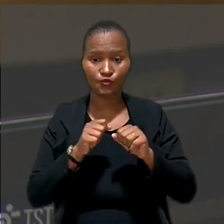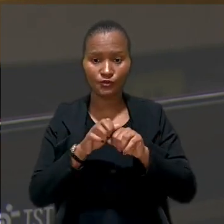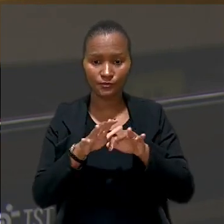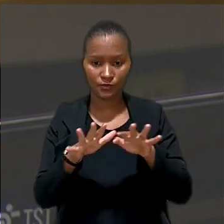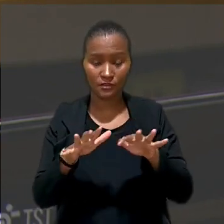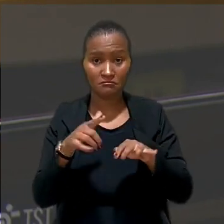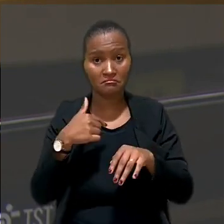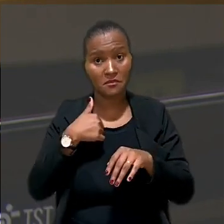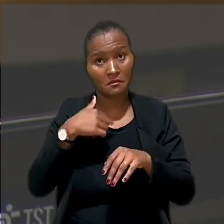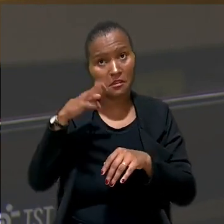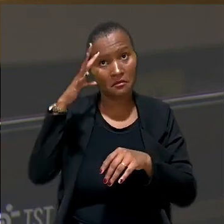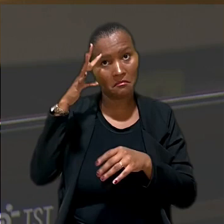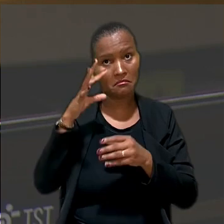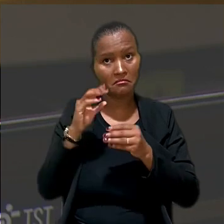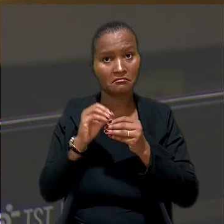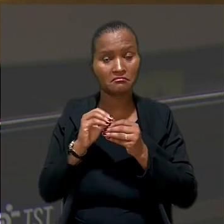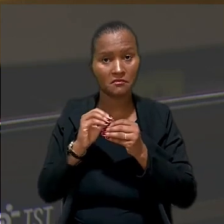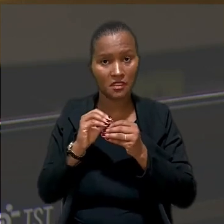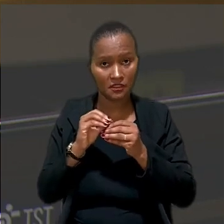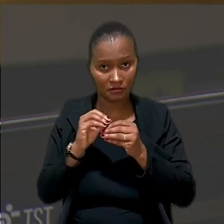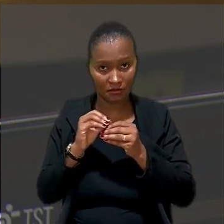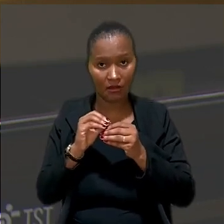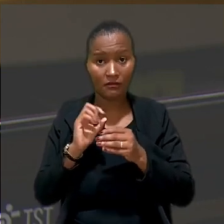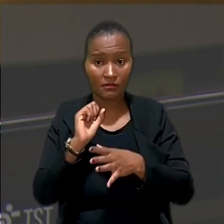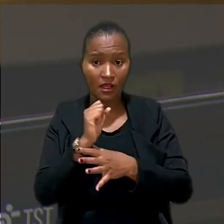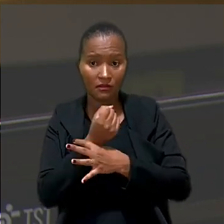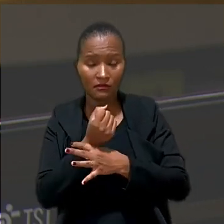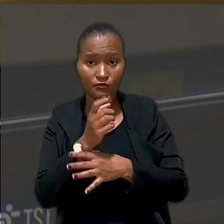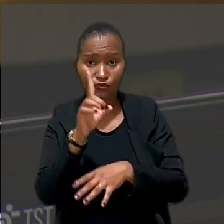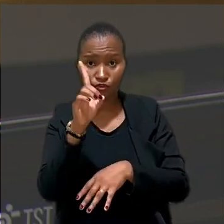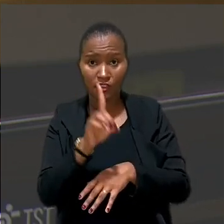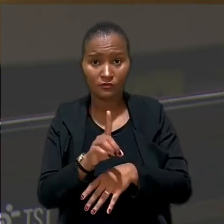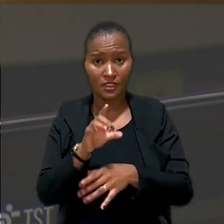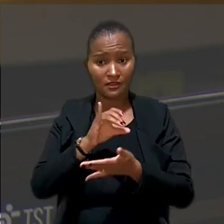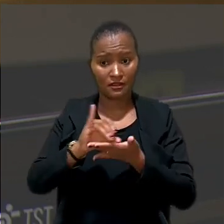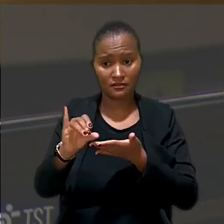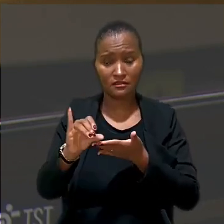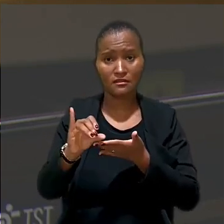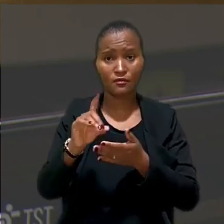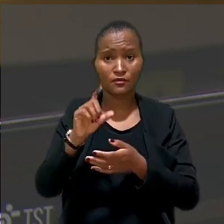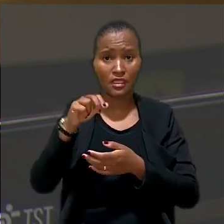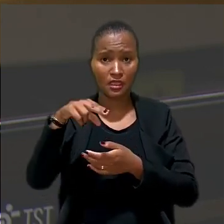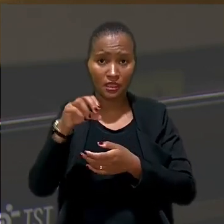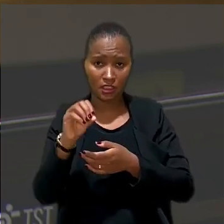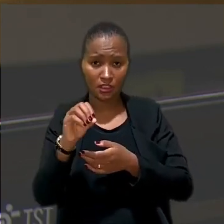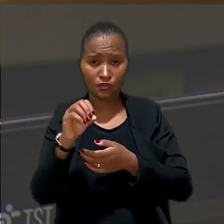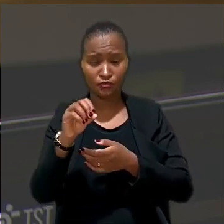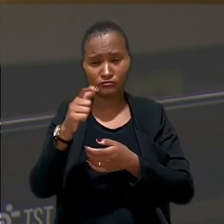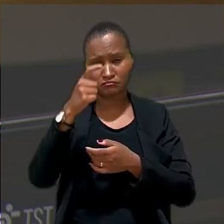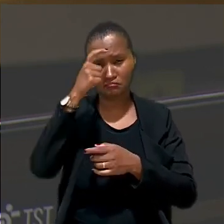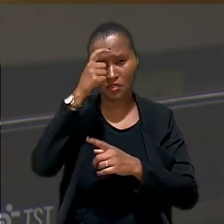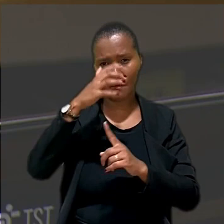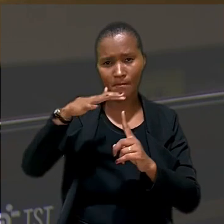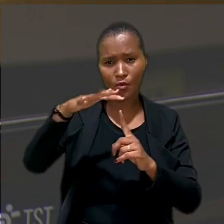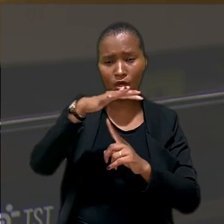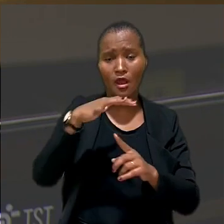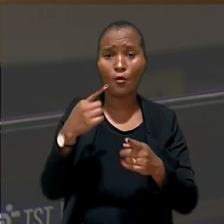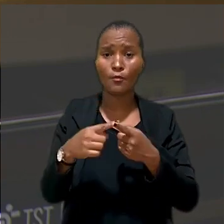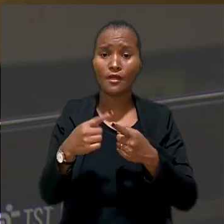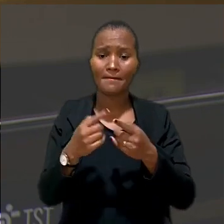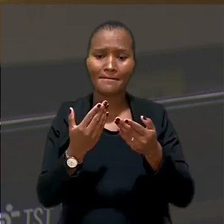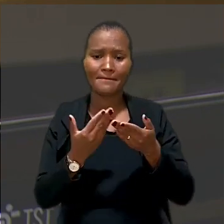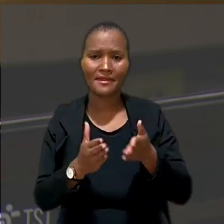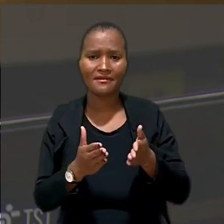jurisprudência, na minha compreensão acertadamente, garante o direito à indenização por dano moral pela